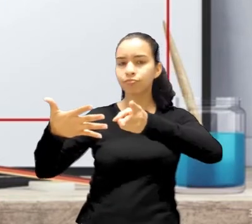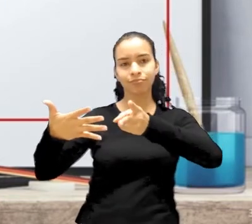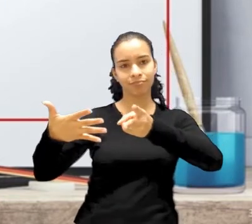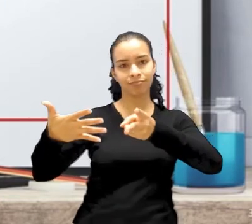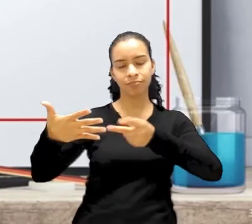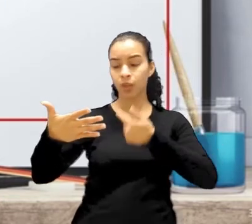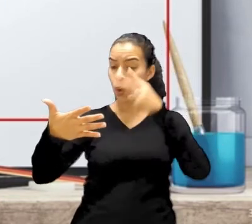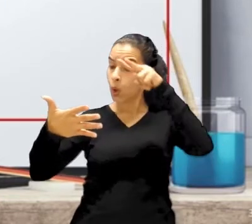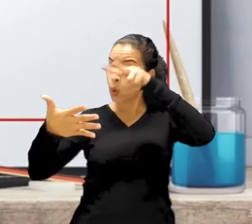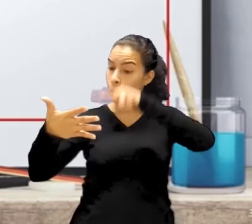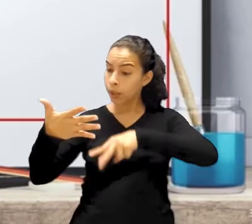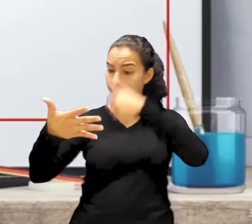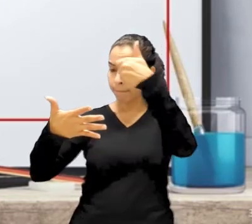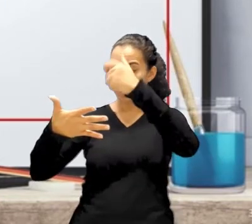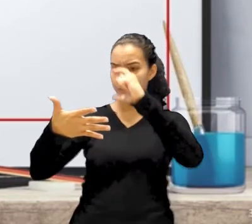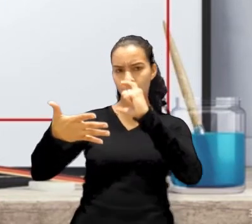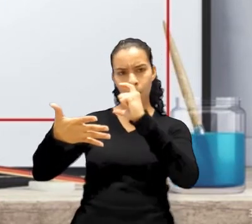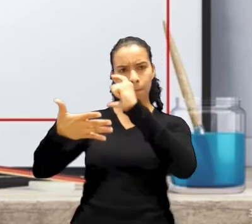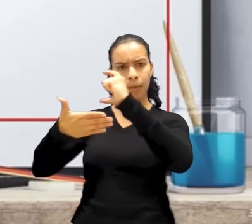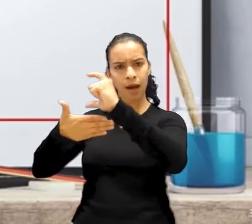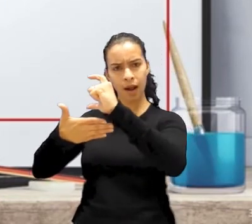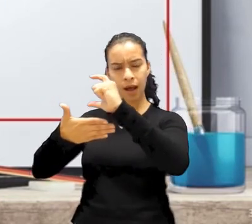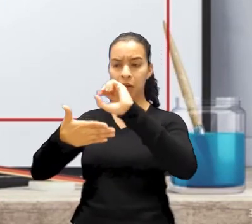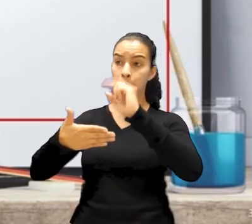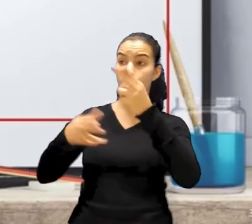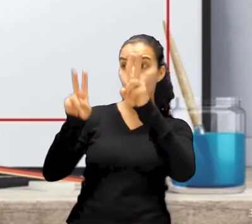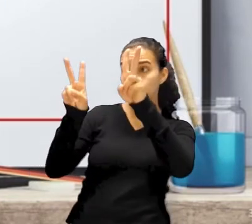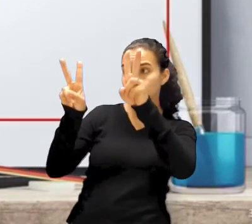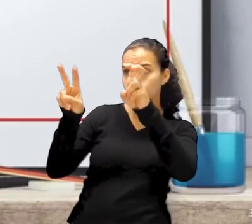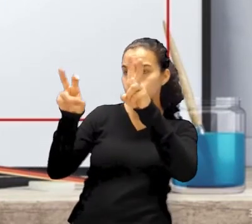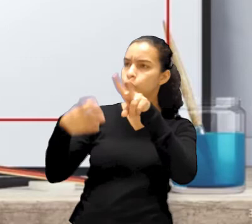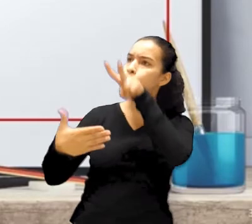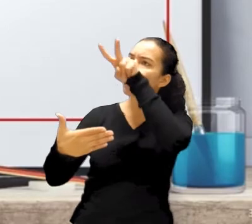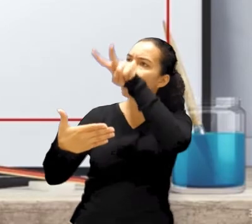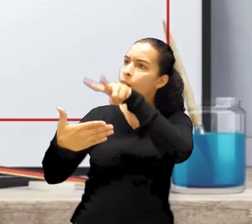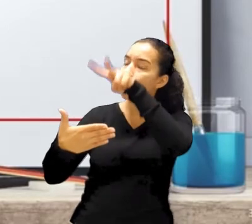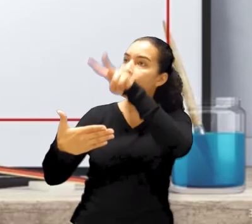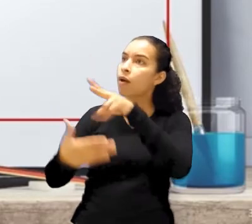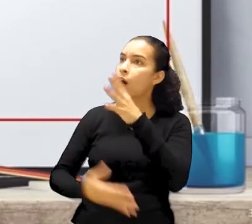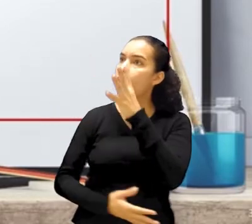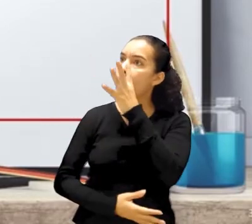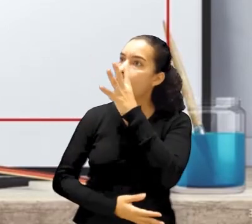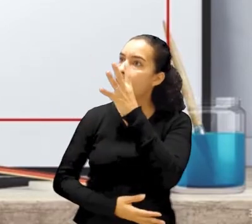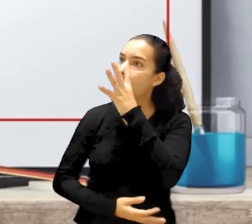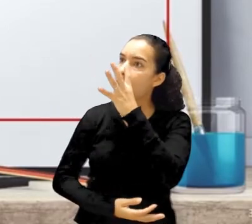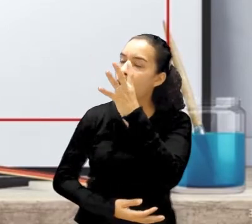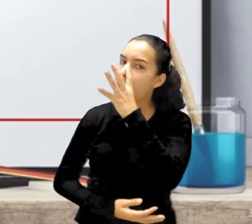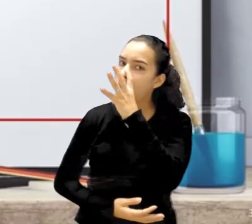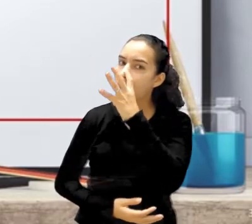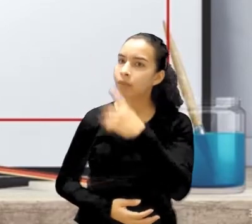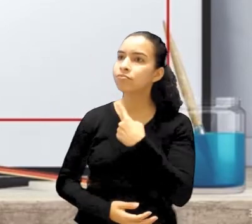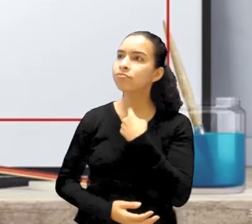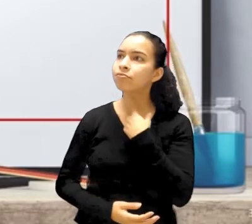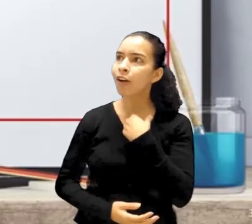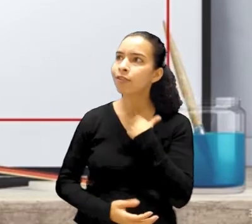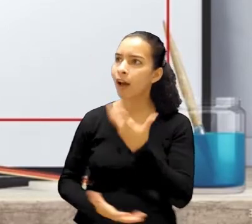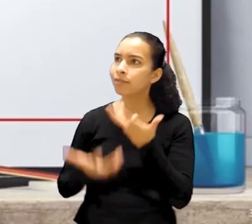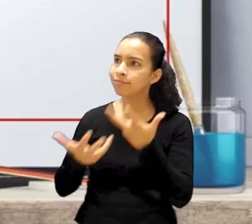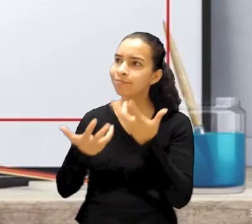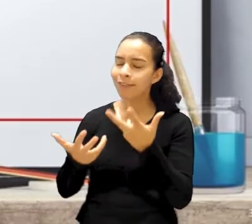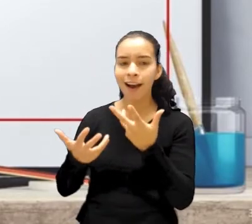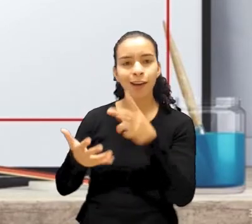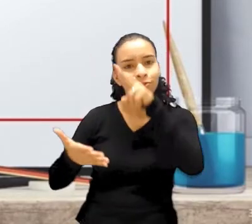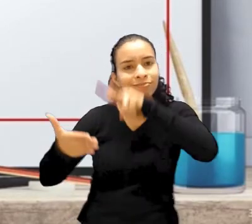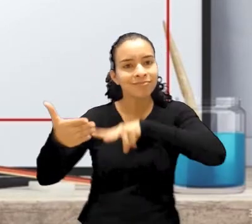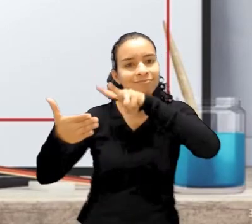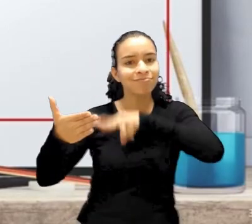Né, que quando o leitor lê ali o primeiro parágrafo e mesmo o título, né, o título desses textos, normalmente são